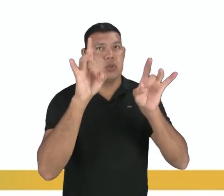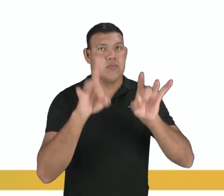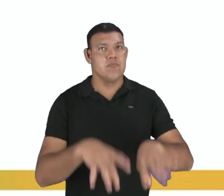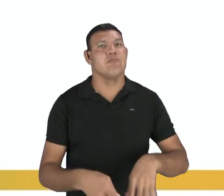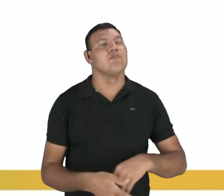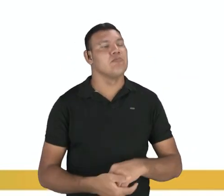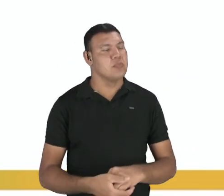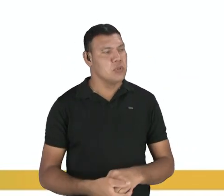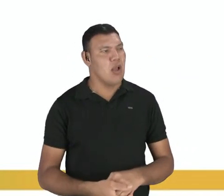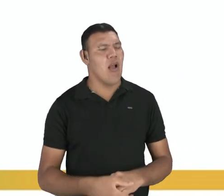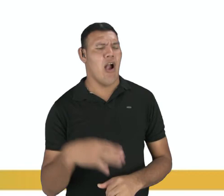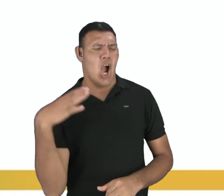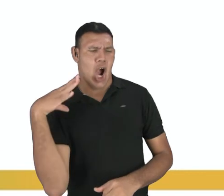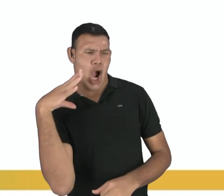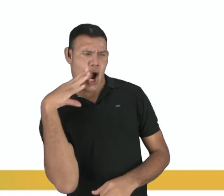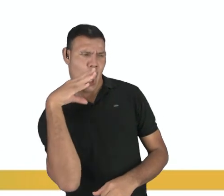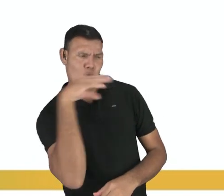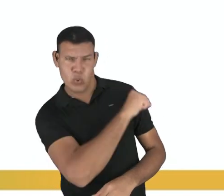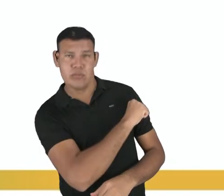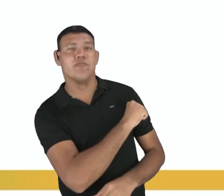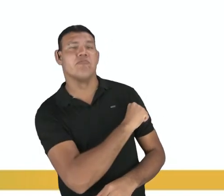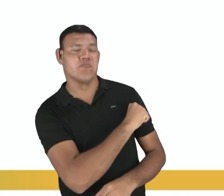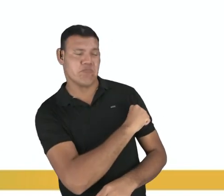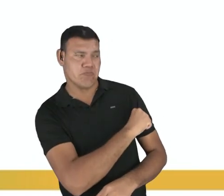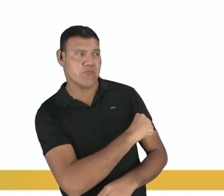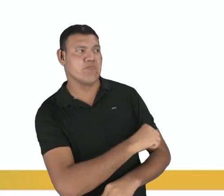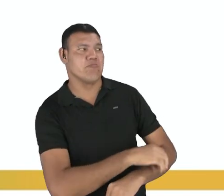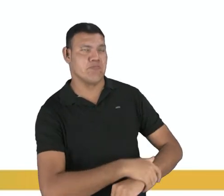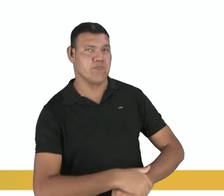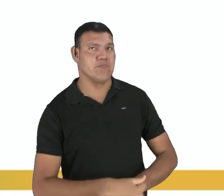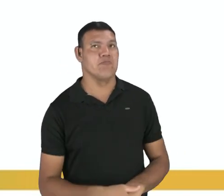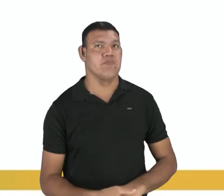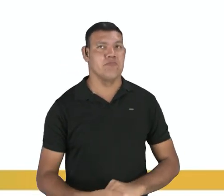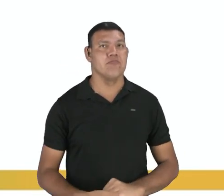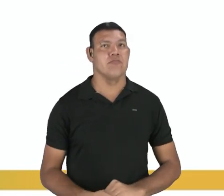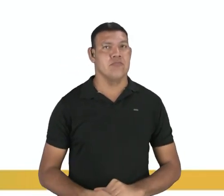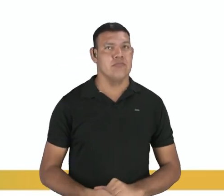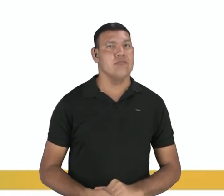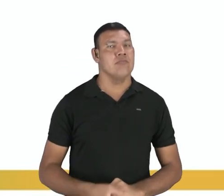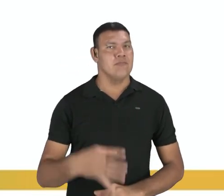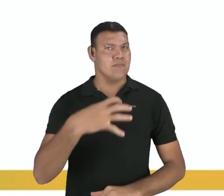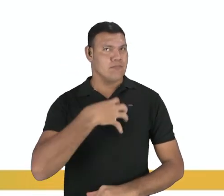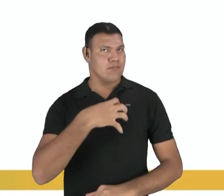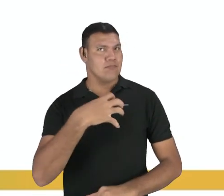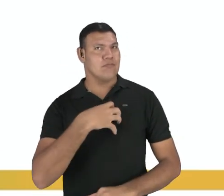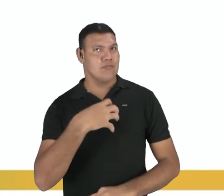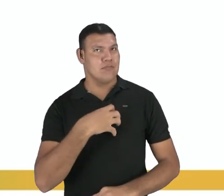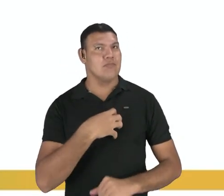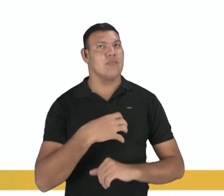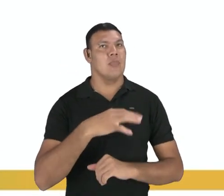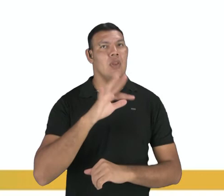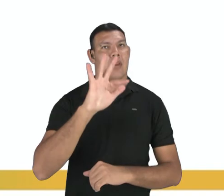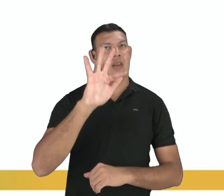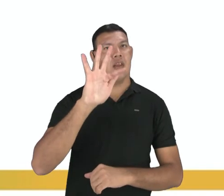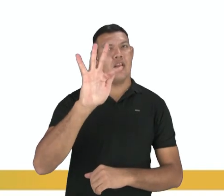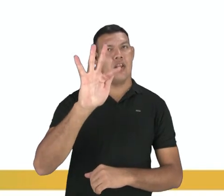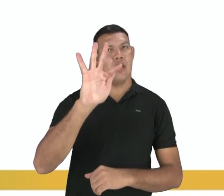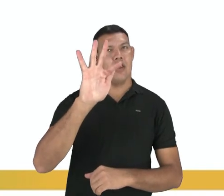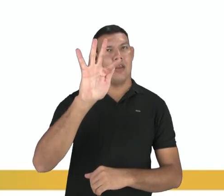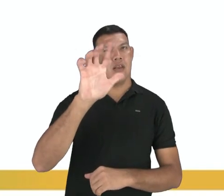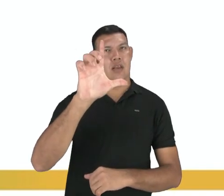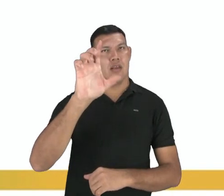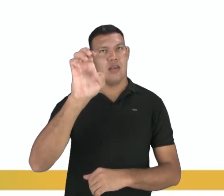really flew by. Realmente passaram voando. Então, este é o sentido do phrasal verb